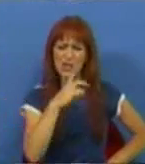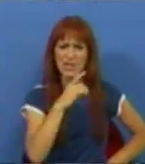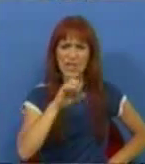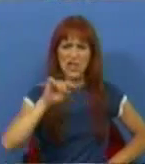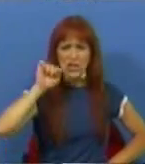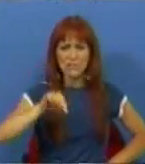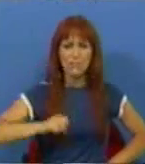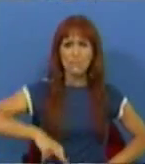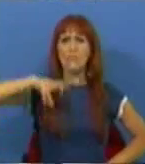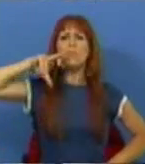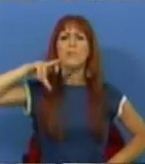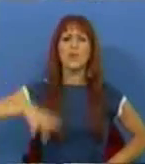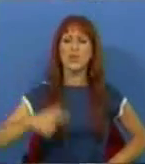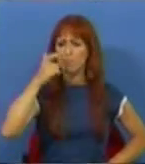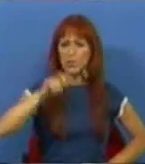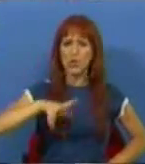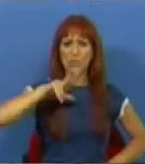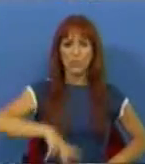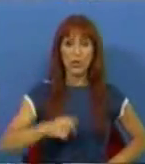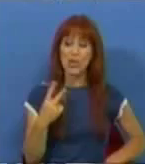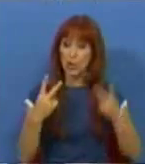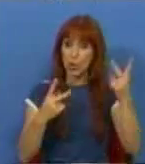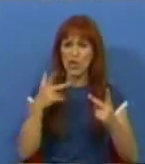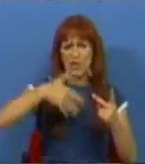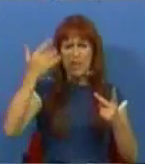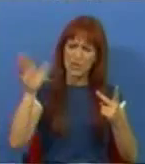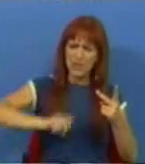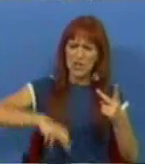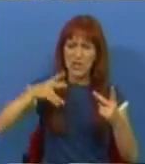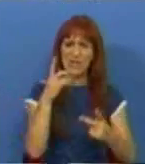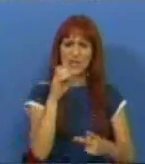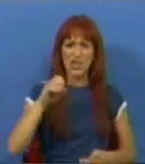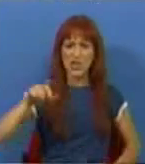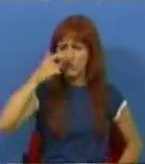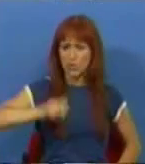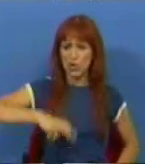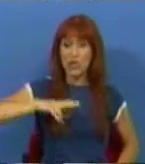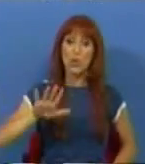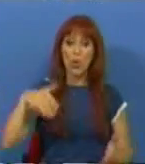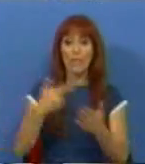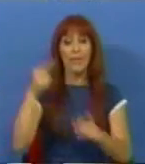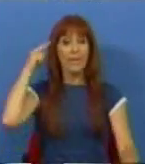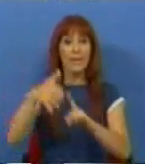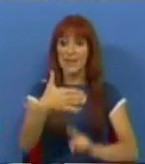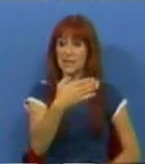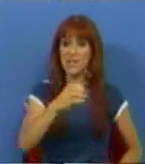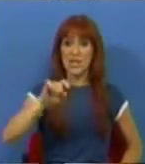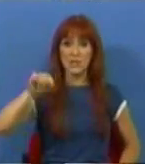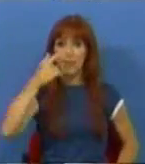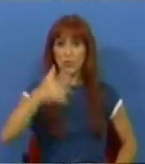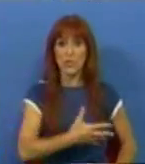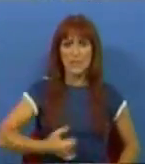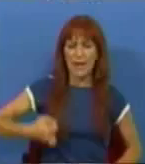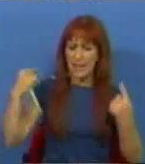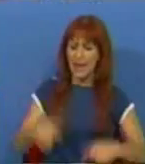600 milionários em Portugal. Mais 2 por cada dia, mais 600 milionários quando atingimos os 700 mil